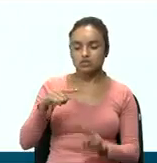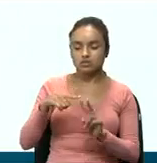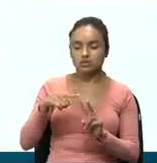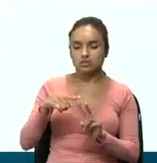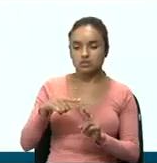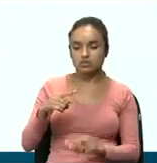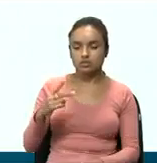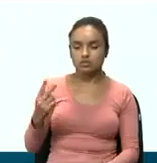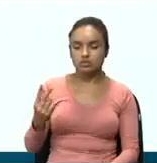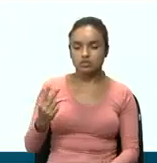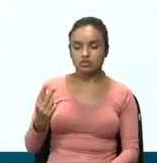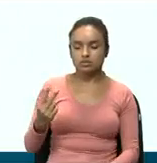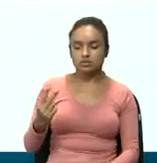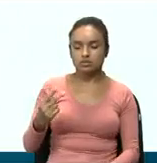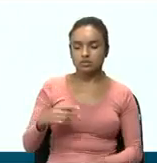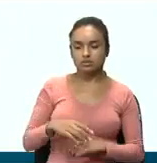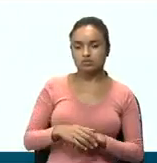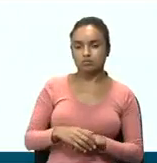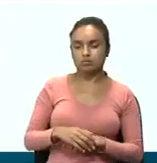Ok?